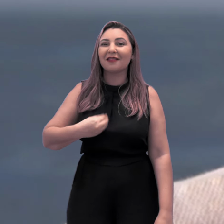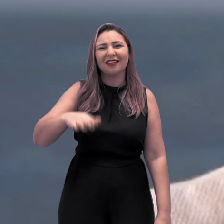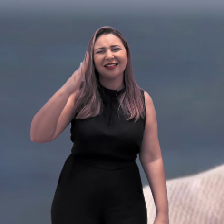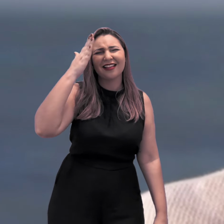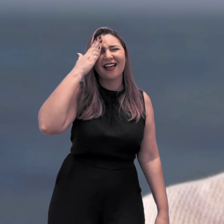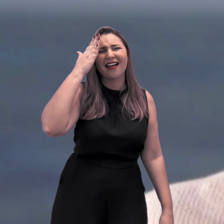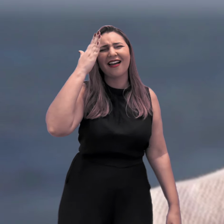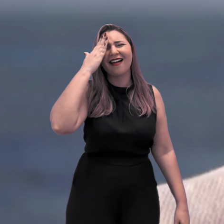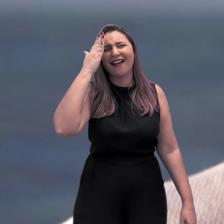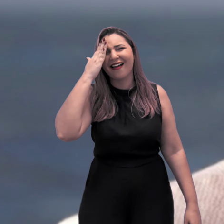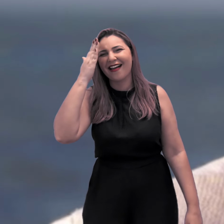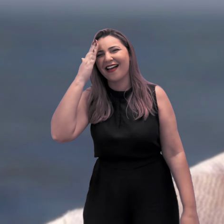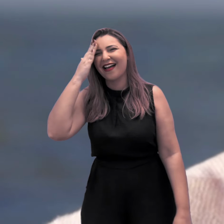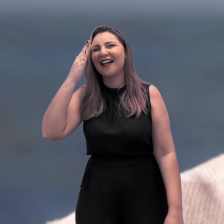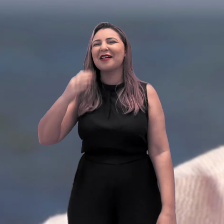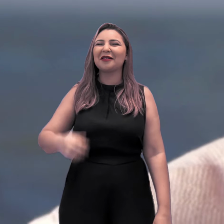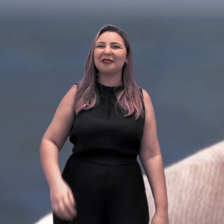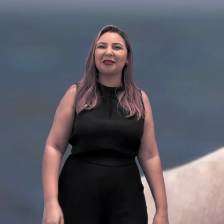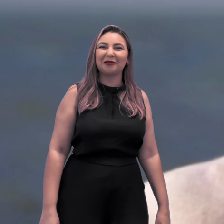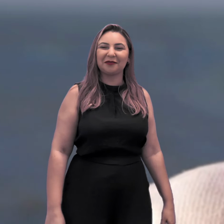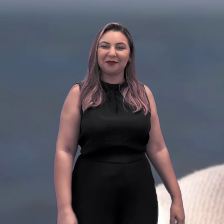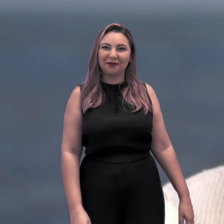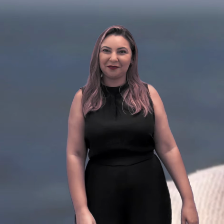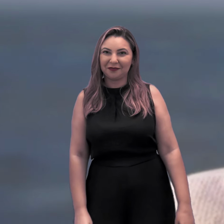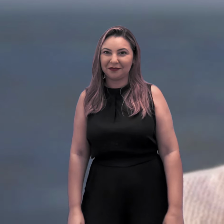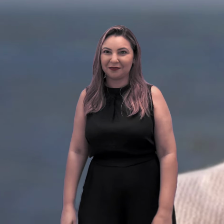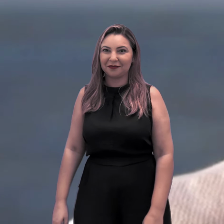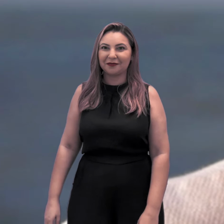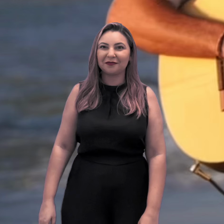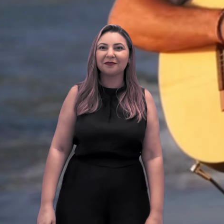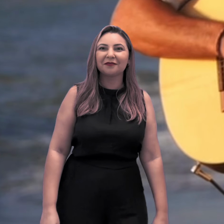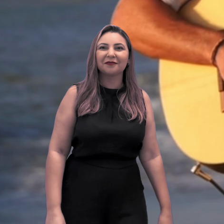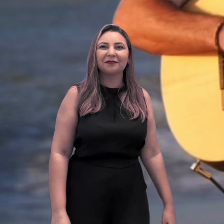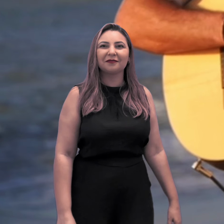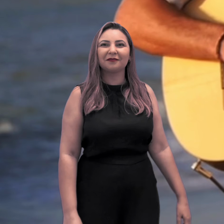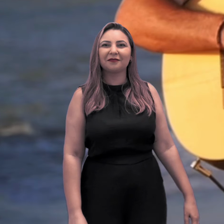vivo e saber.